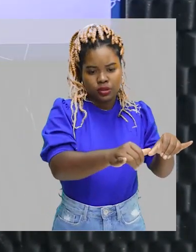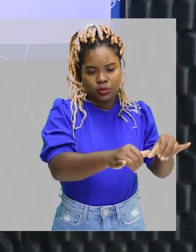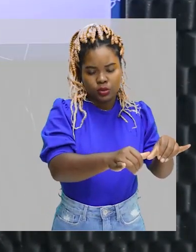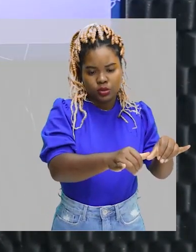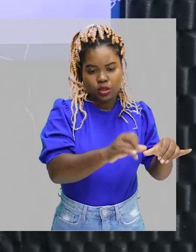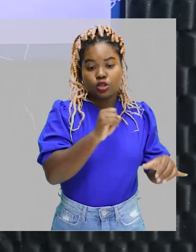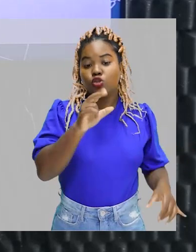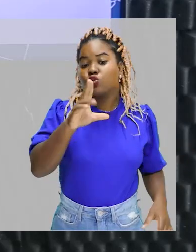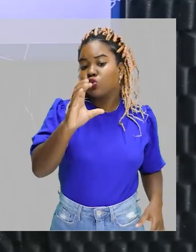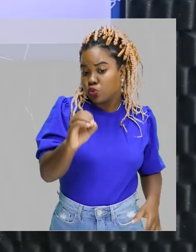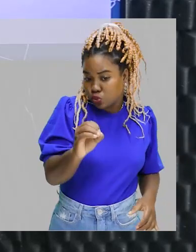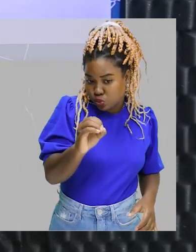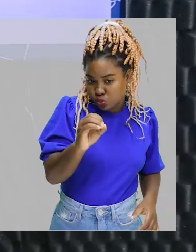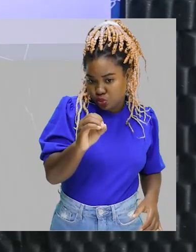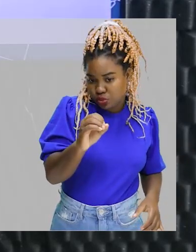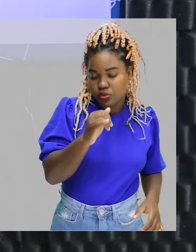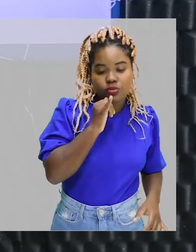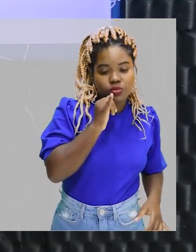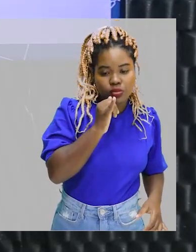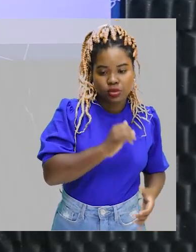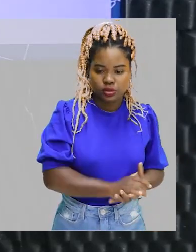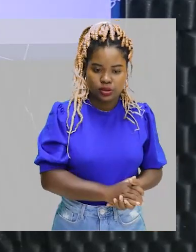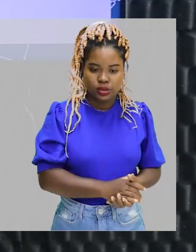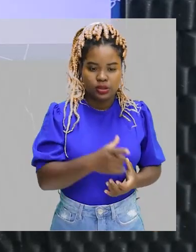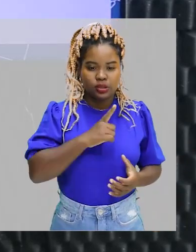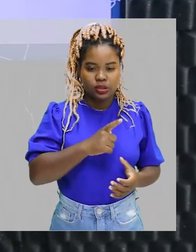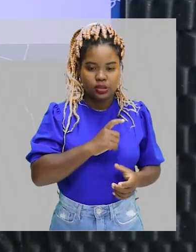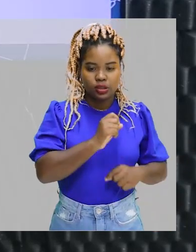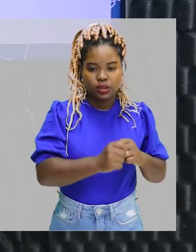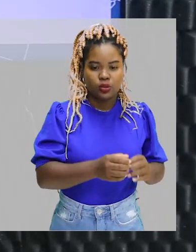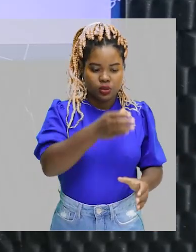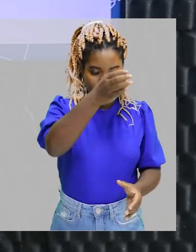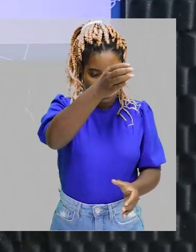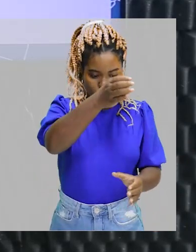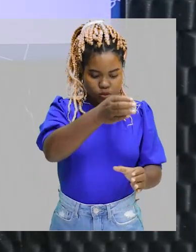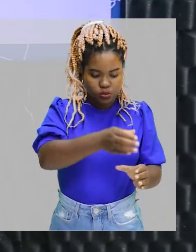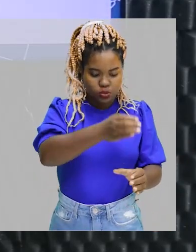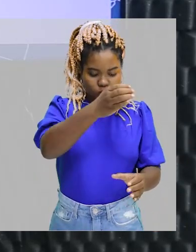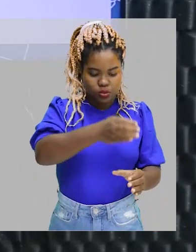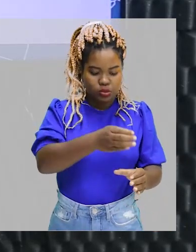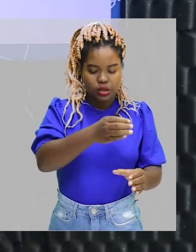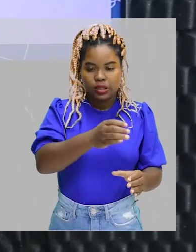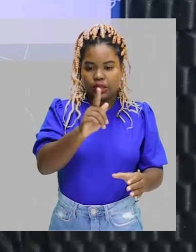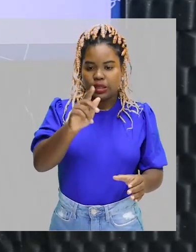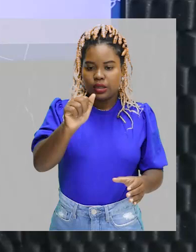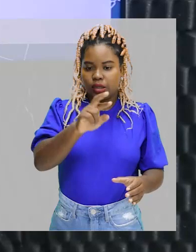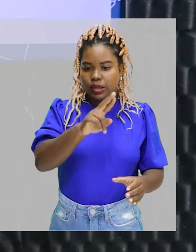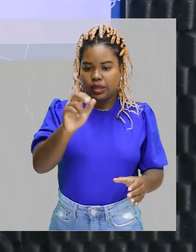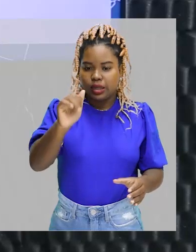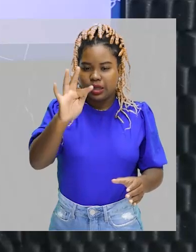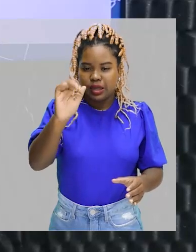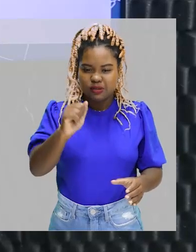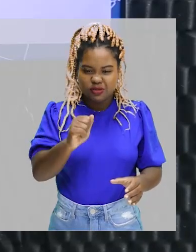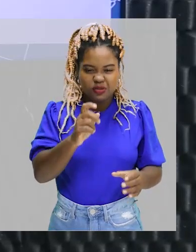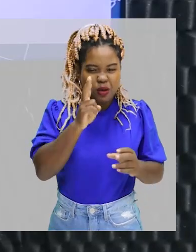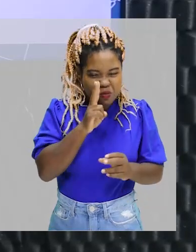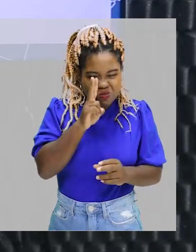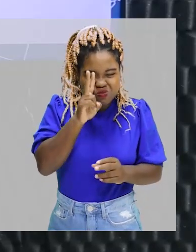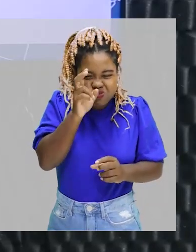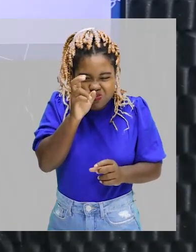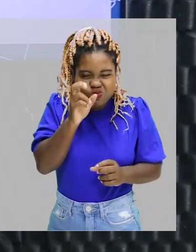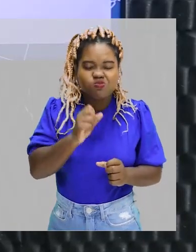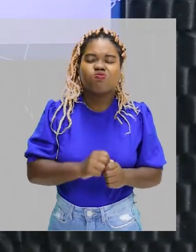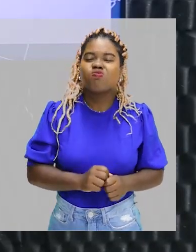fruta. Normalmente ele vem naquelas garrafas, então ele vem assim muito forte, entre aspas, muito forte,